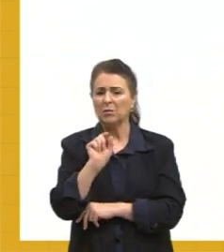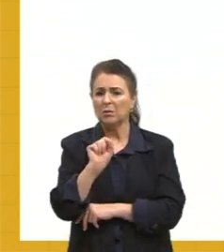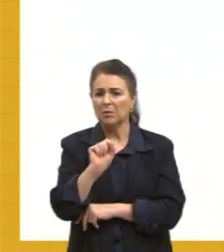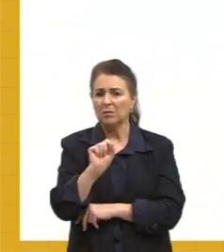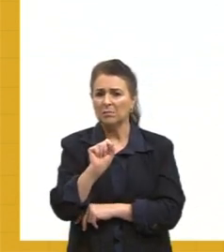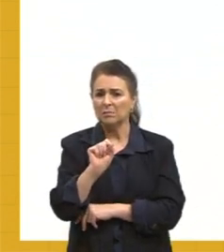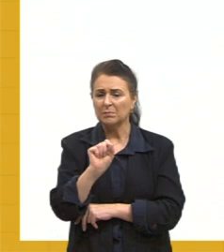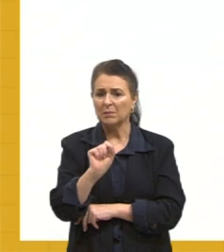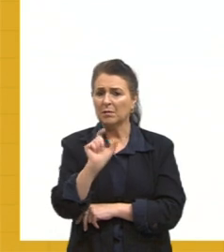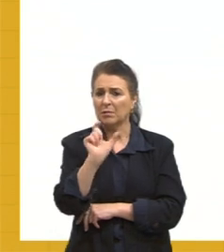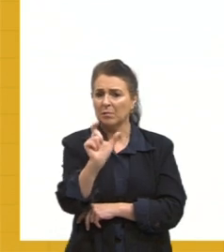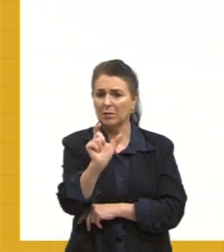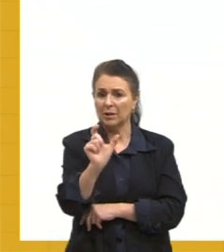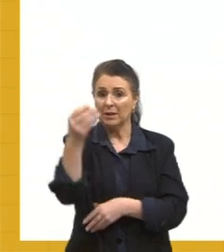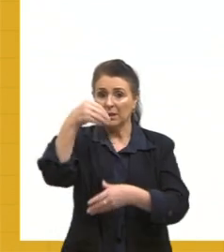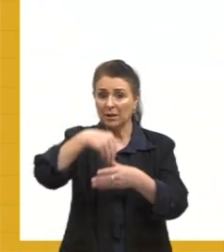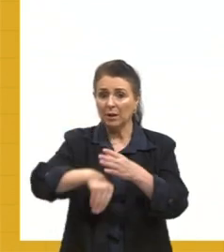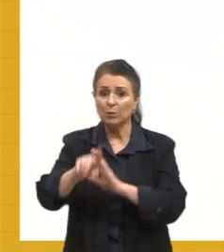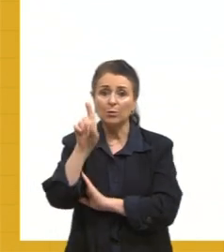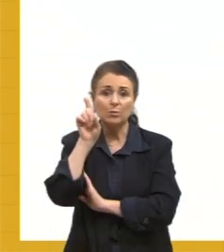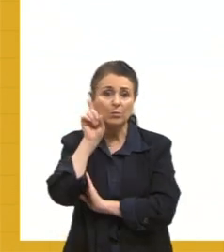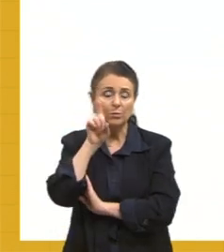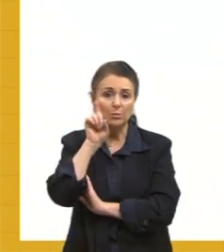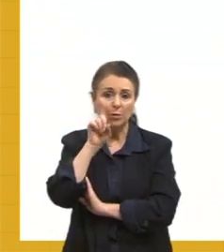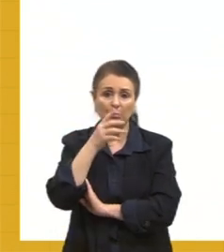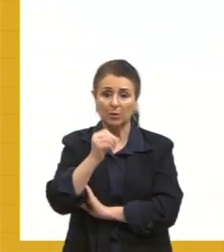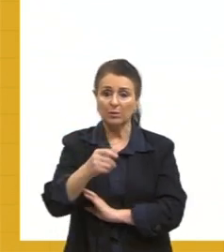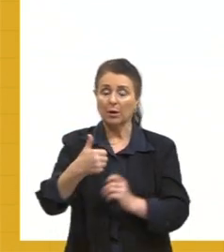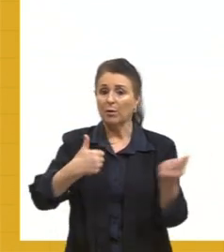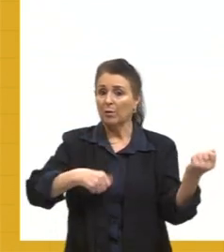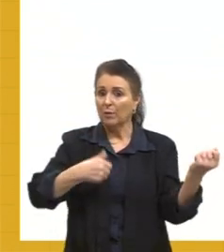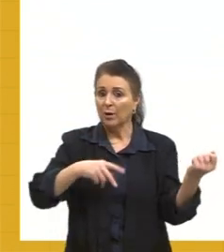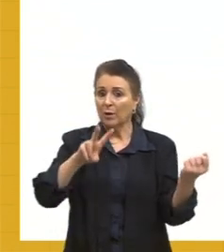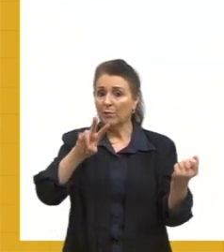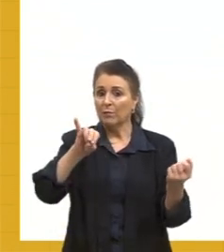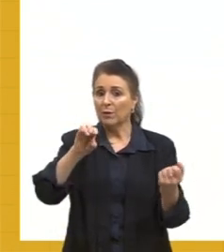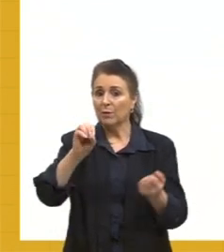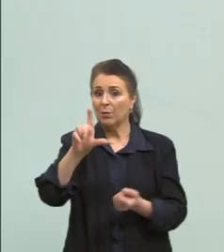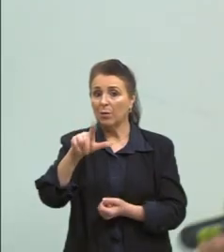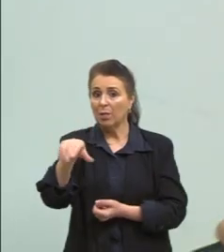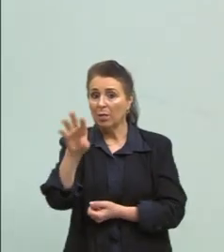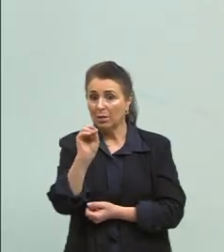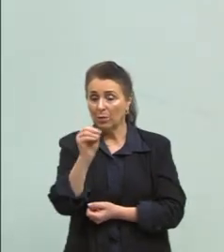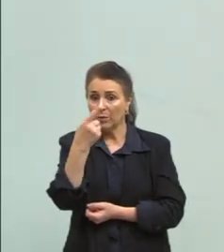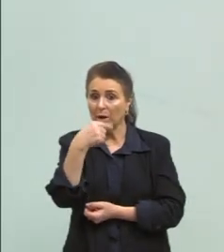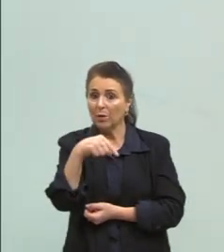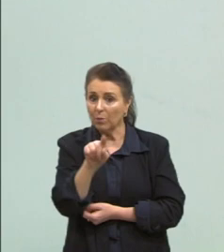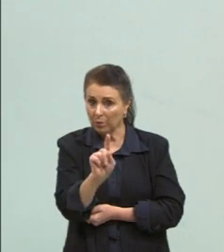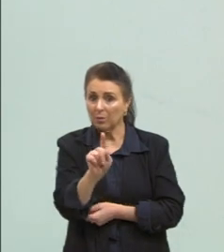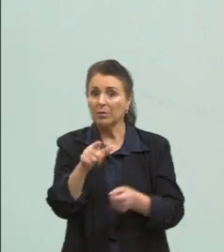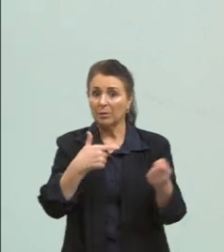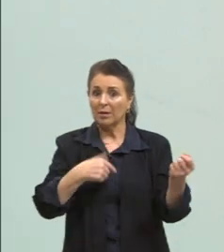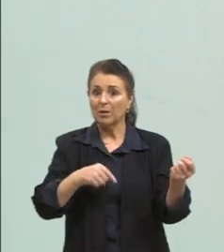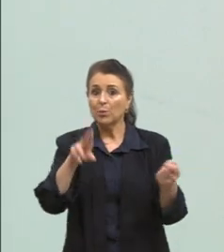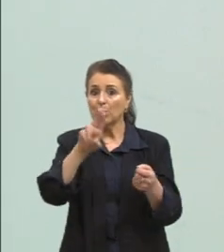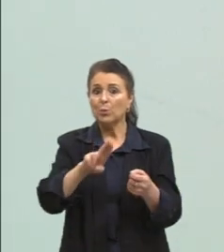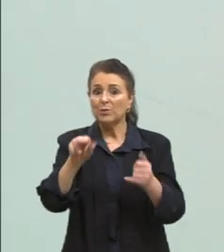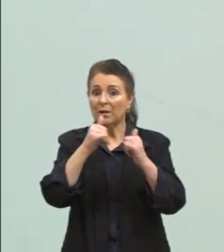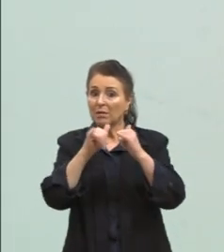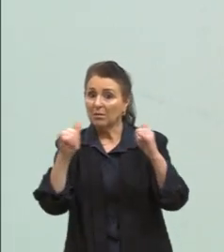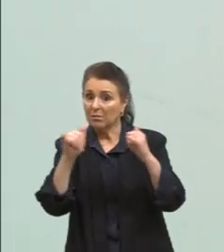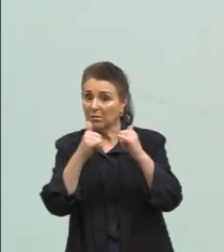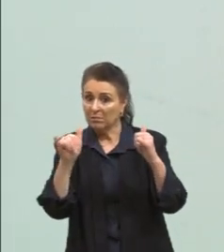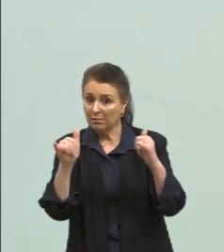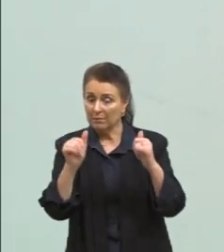dentro dos Estados Unidos Guitar pode ser tanto violão como Electro que torna que é a elétrica né